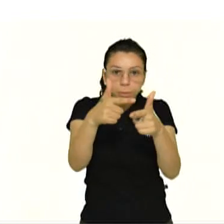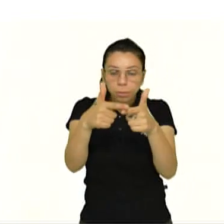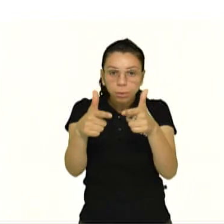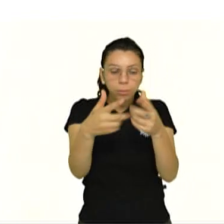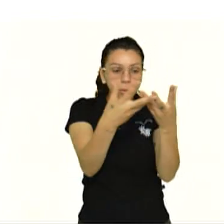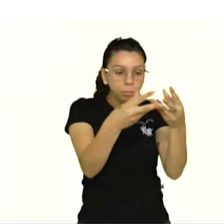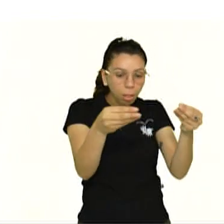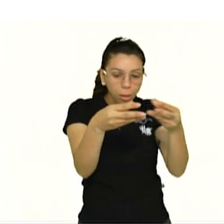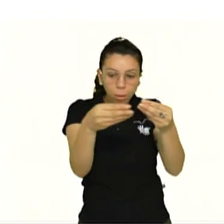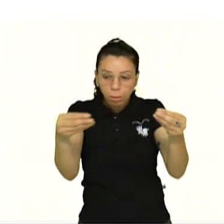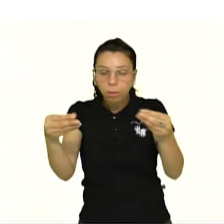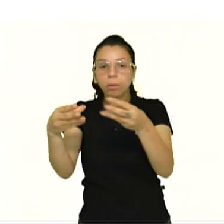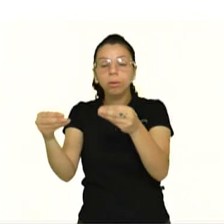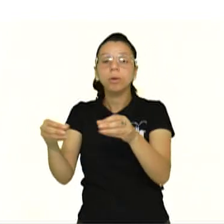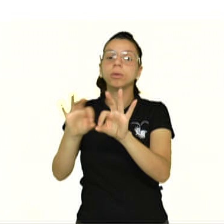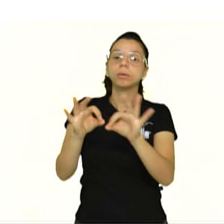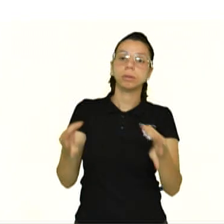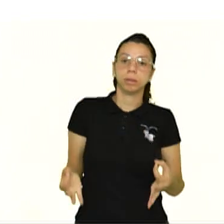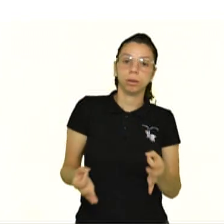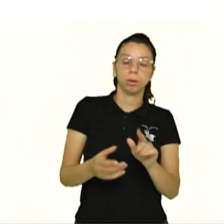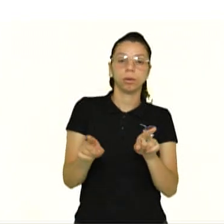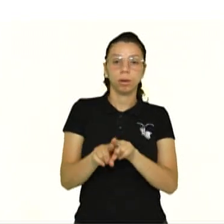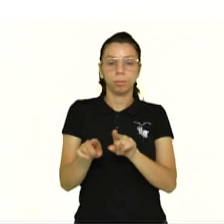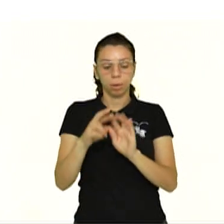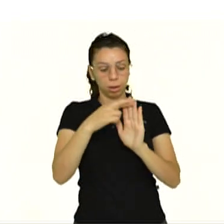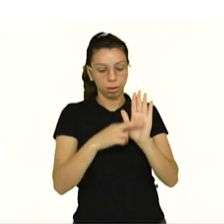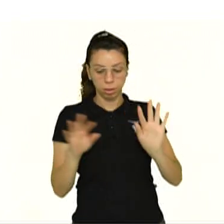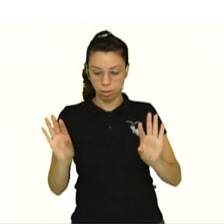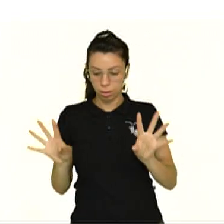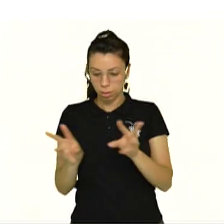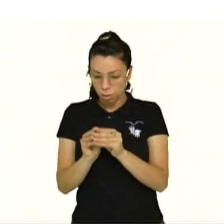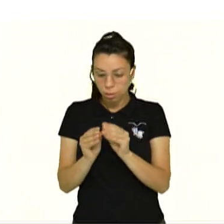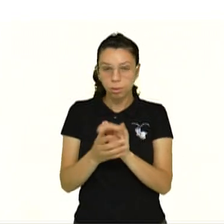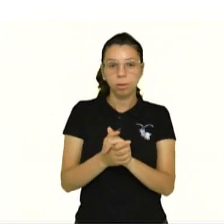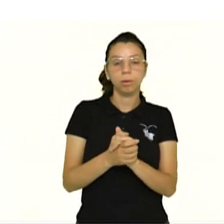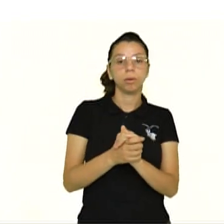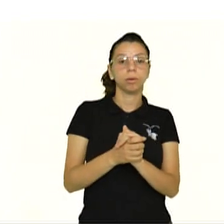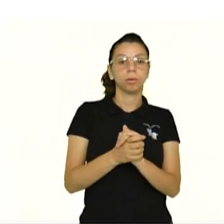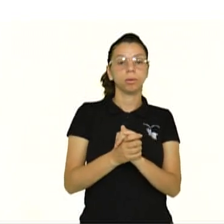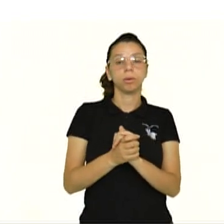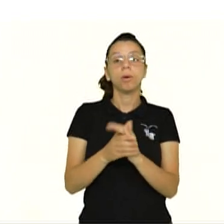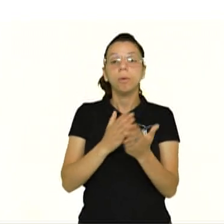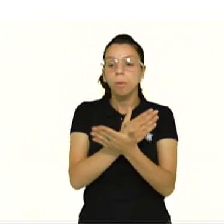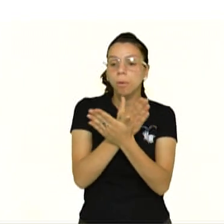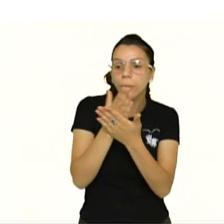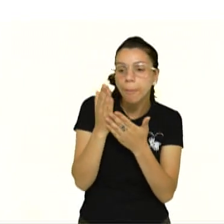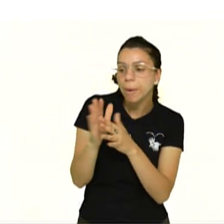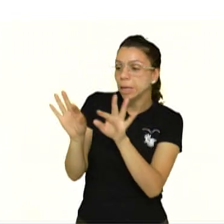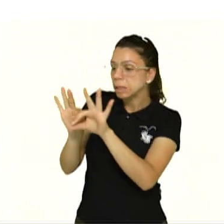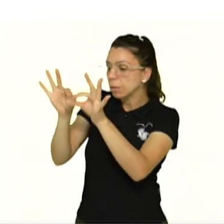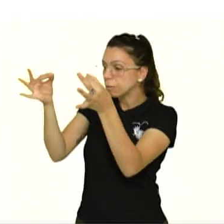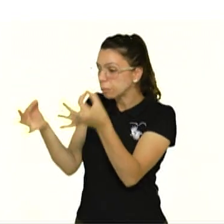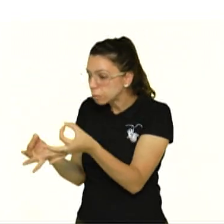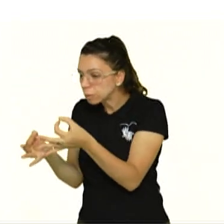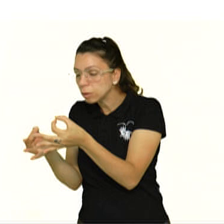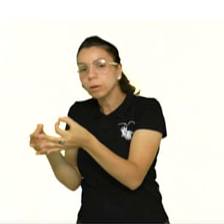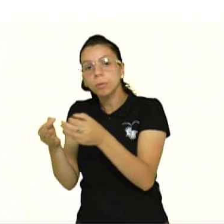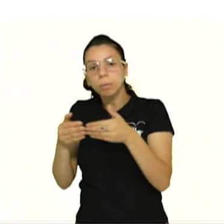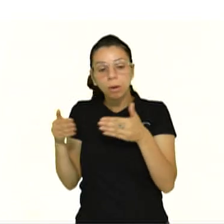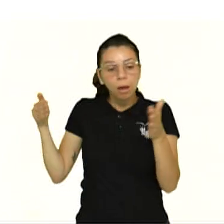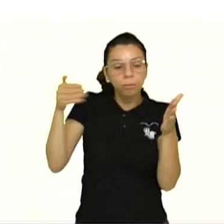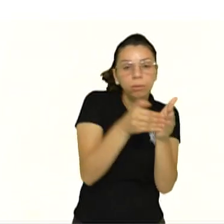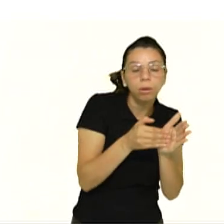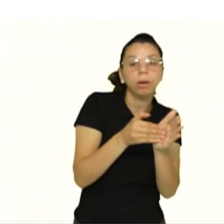ou mais simples. A regra da síntese orienta a ir dos objetos mais simples aos mais complexos. Então,